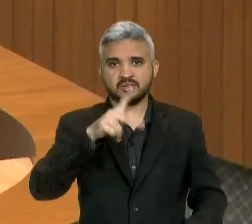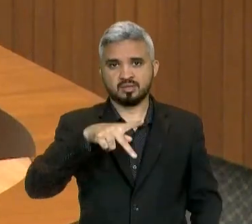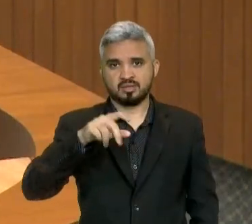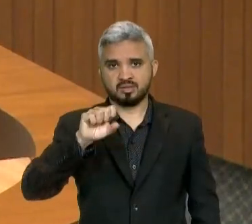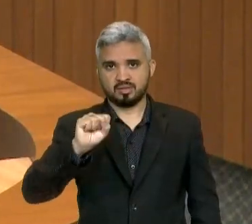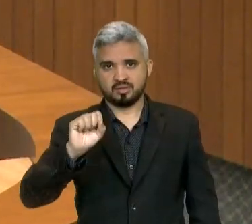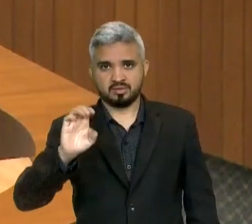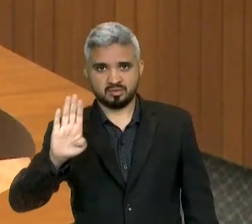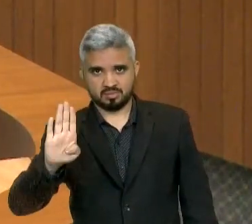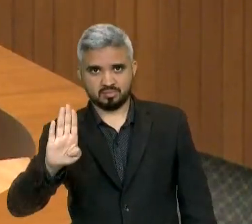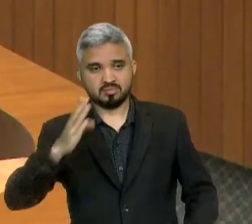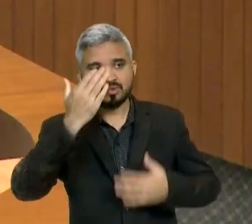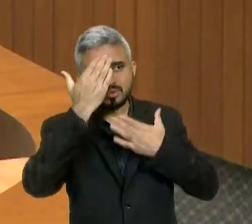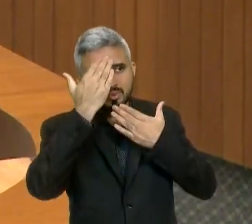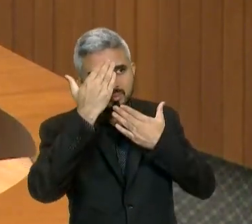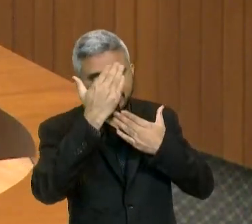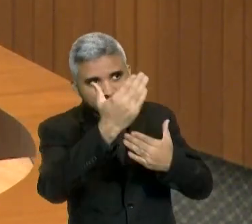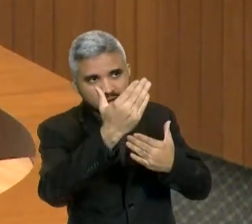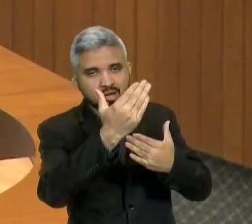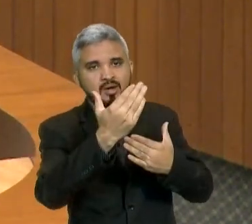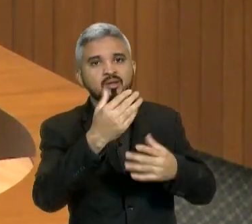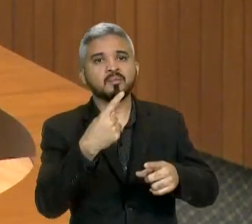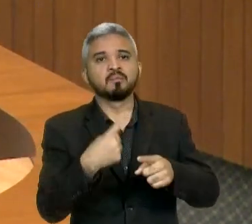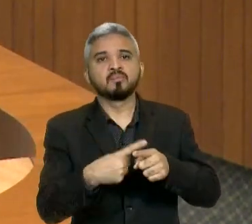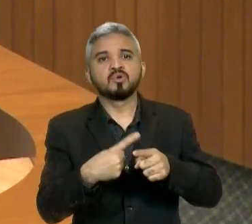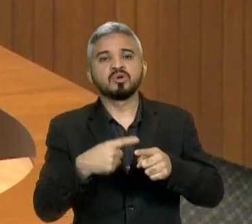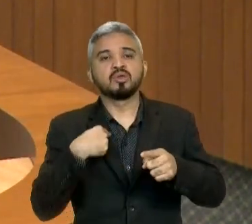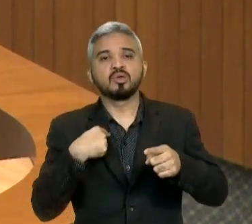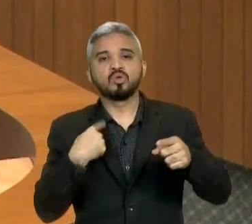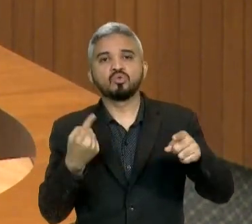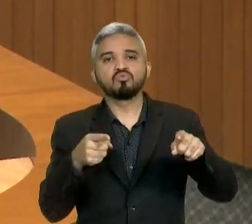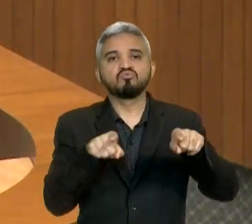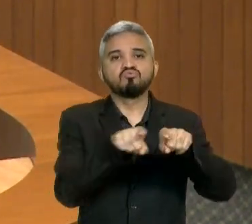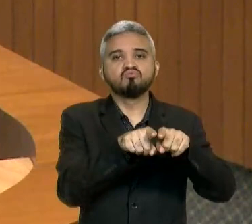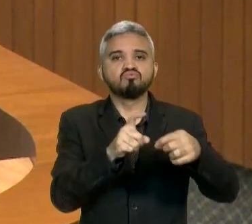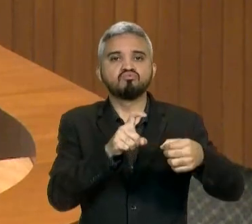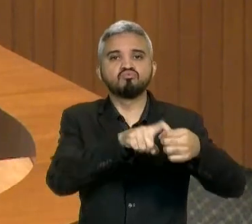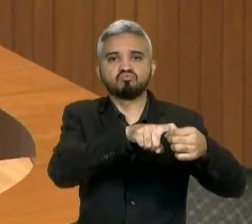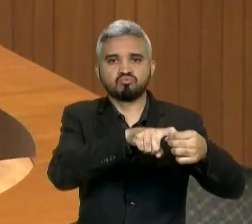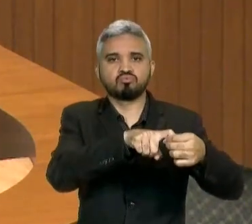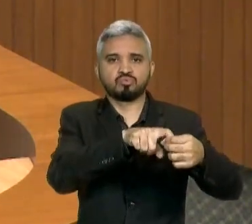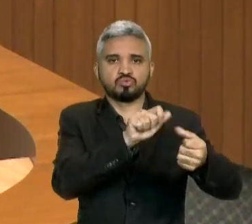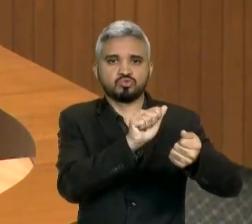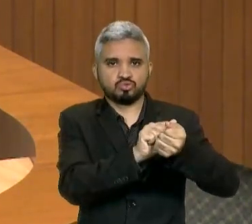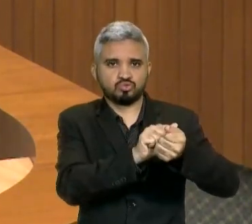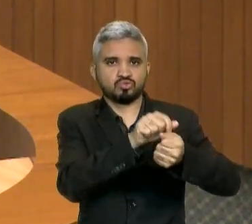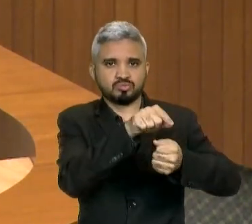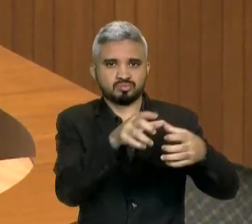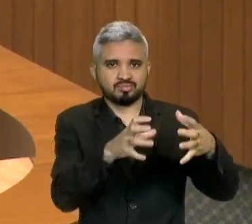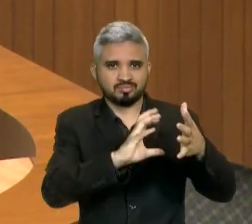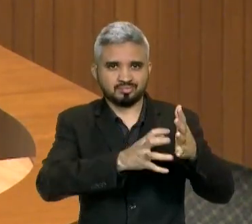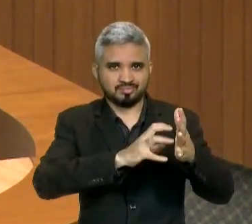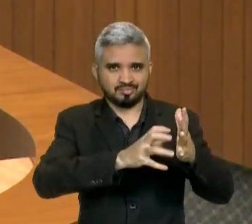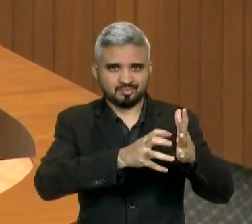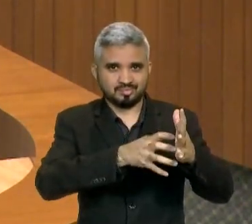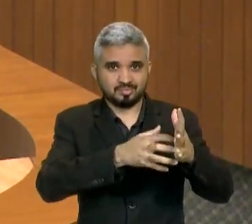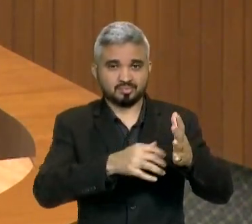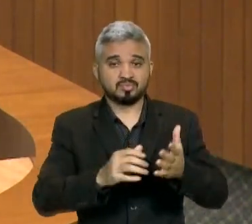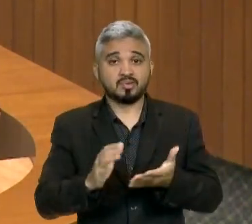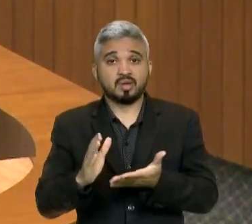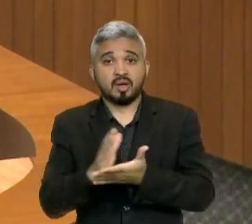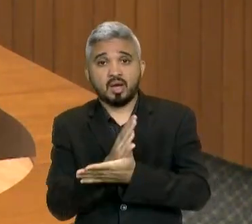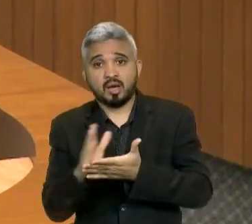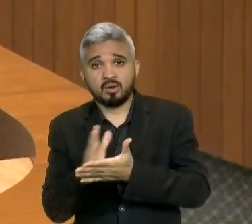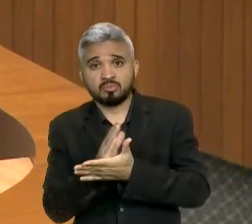a oportunidade de me filiar naquele momento da eleição. É certo que alguns membros do PSB